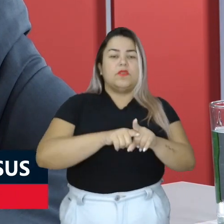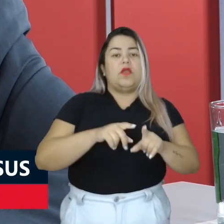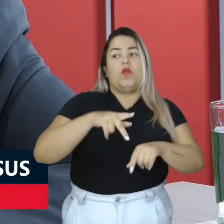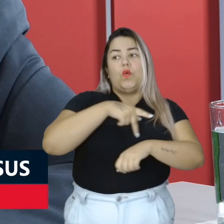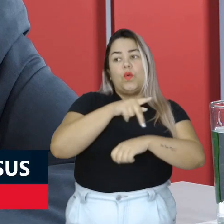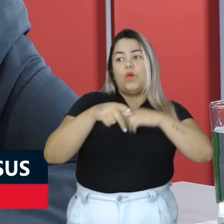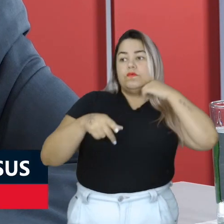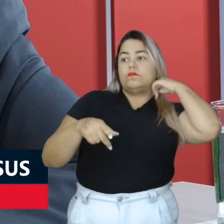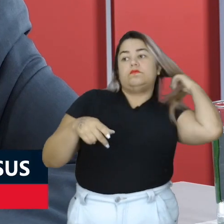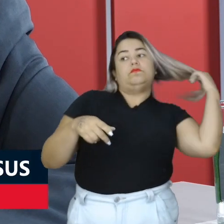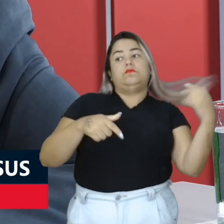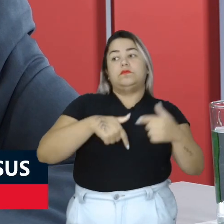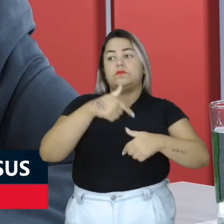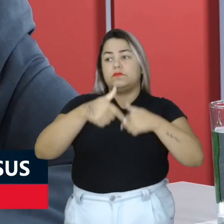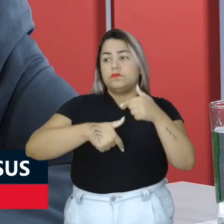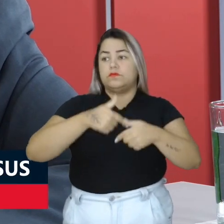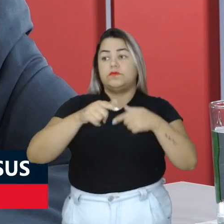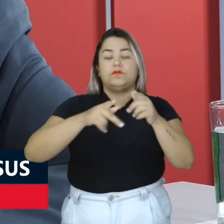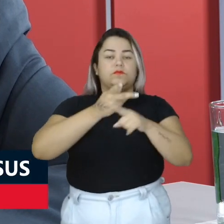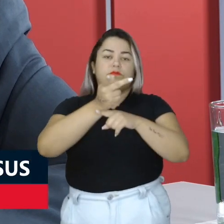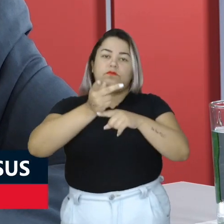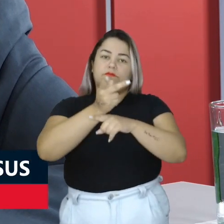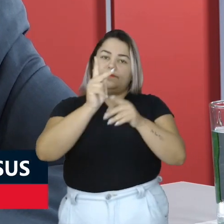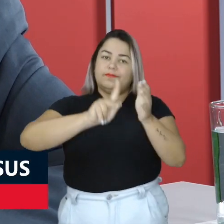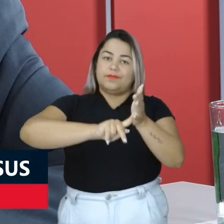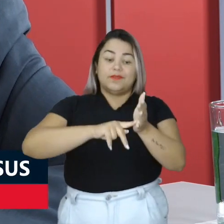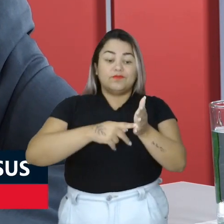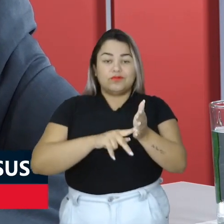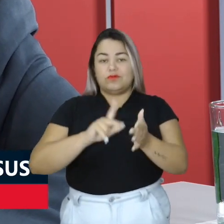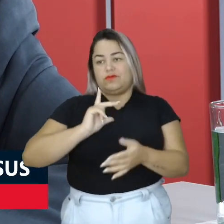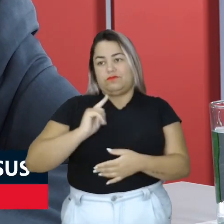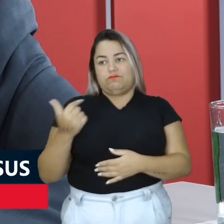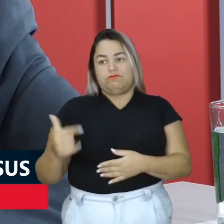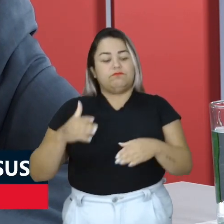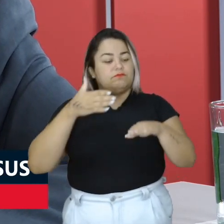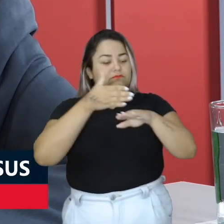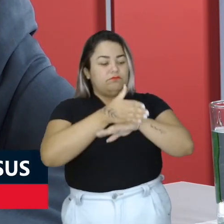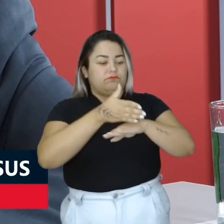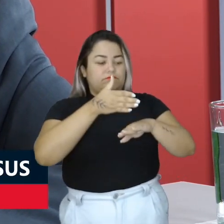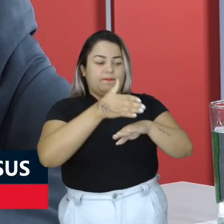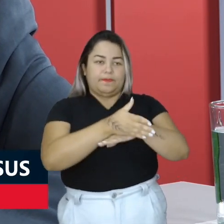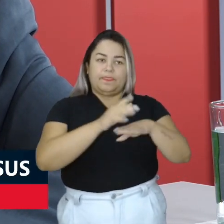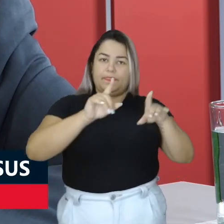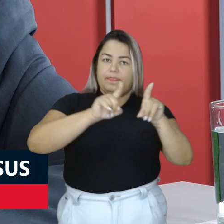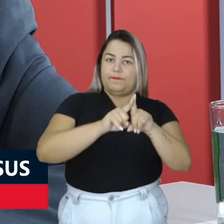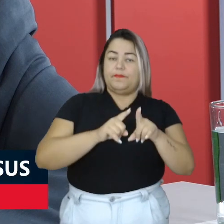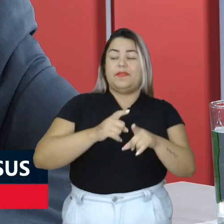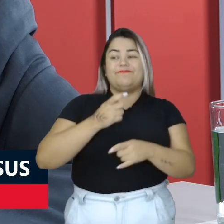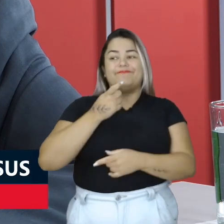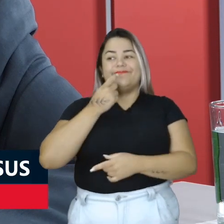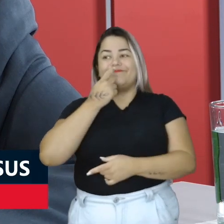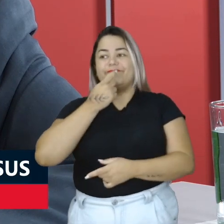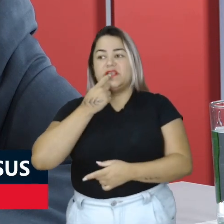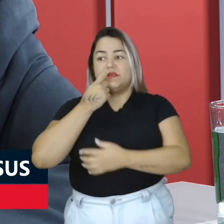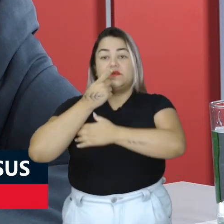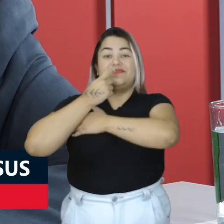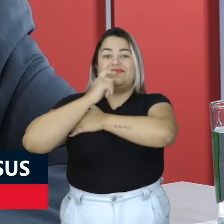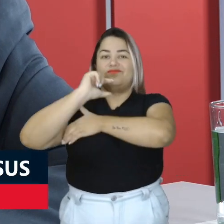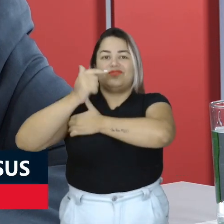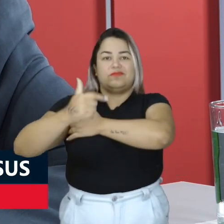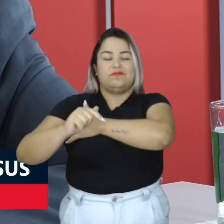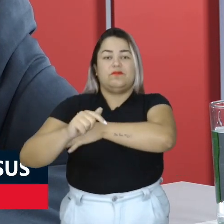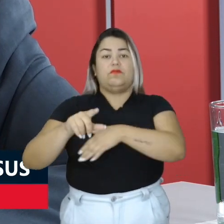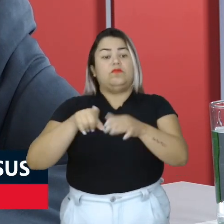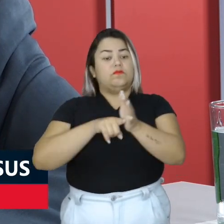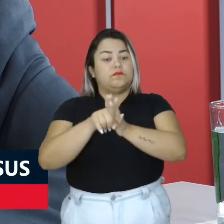trabalhadores procuravam um sindicato, não tinham acesso à assistência odontológica, muitas vezes tinham um plano de